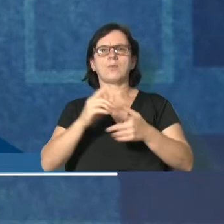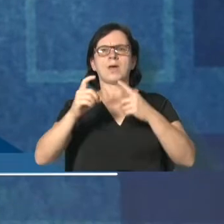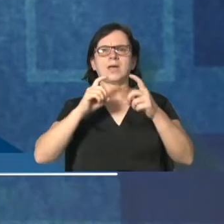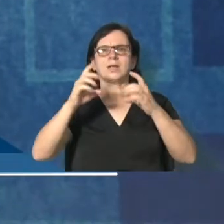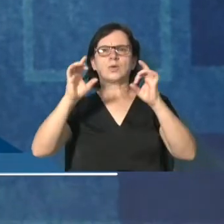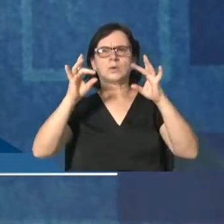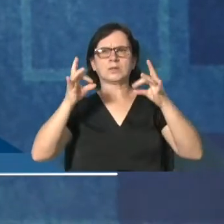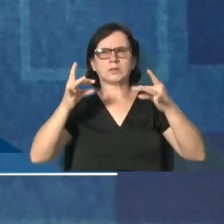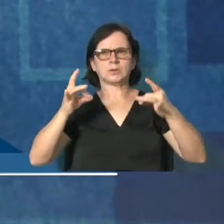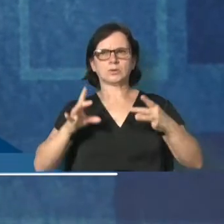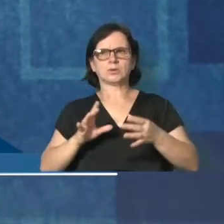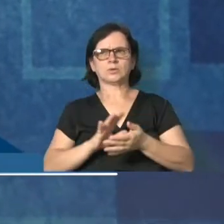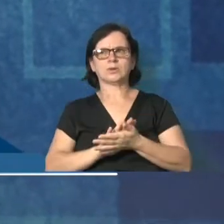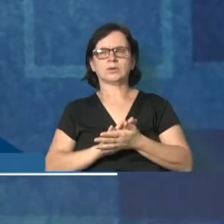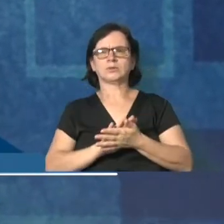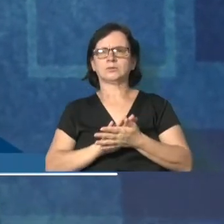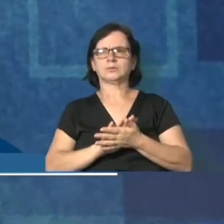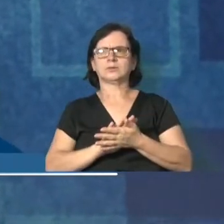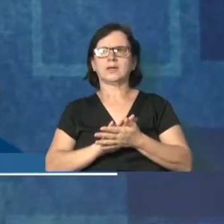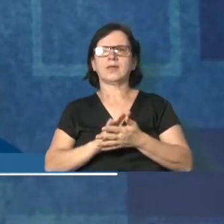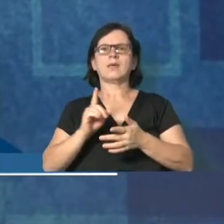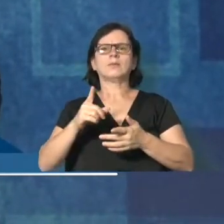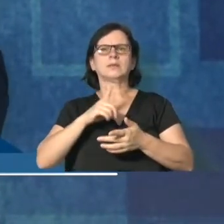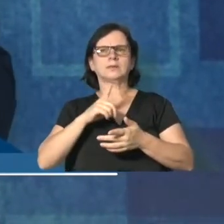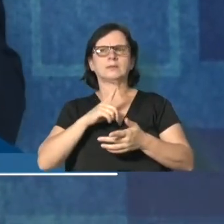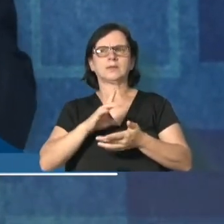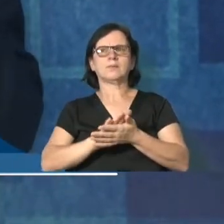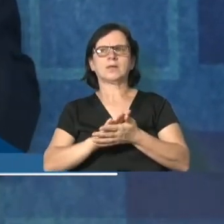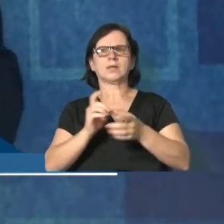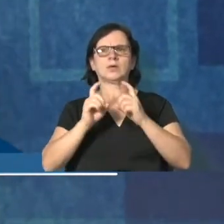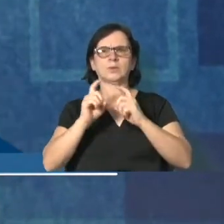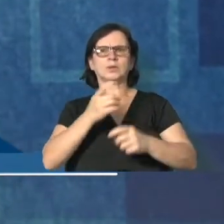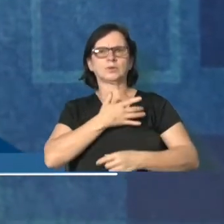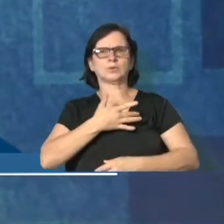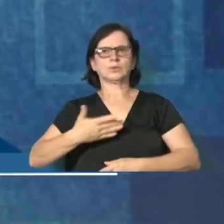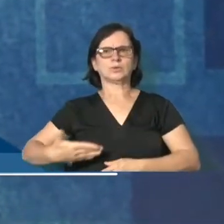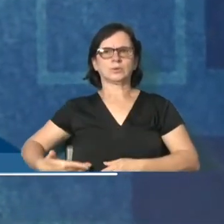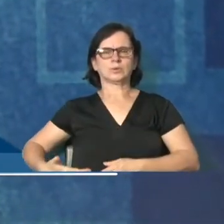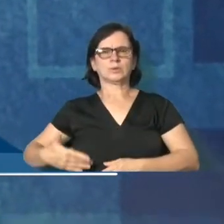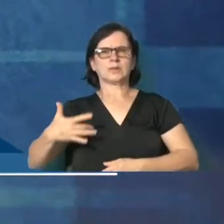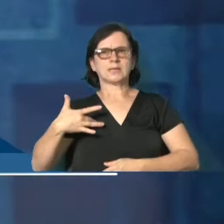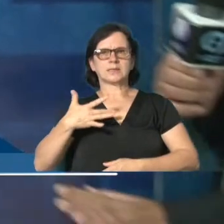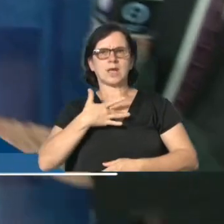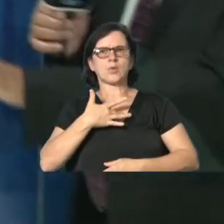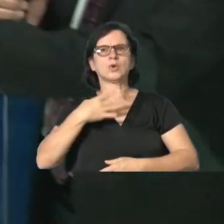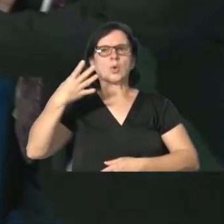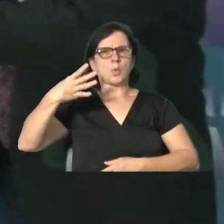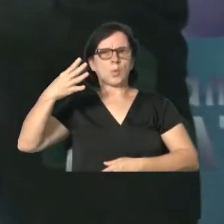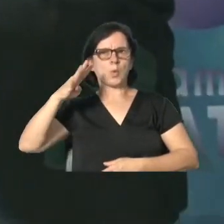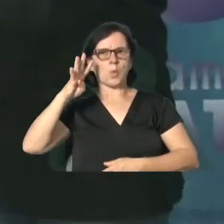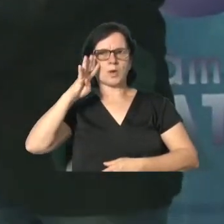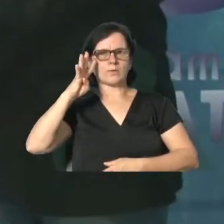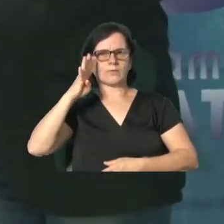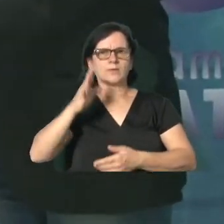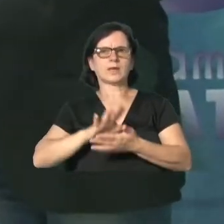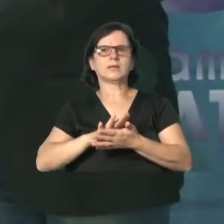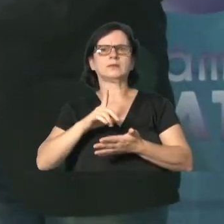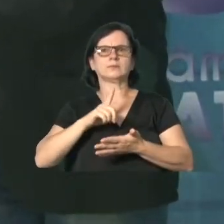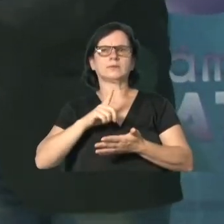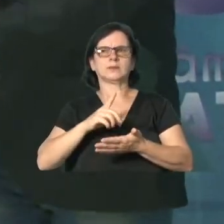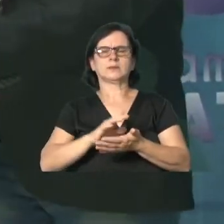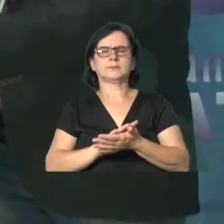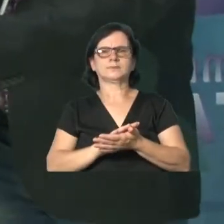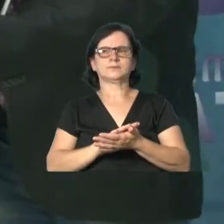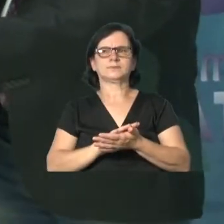na realidade, por enquanto, só a ordinária. E depois teremos também a audiência pública de saúde, né, que será na quarta-feira. Sim, essa